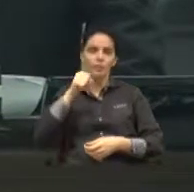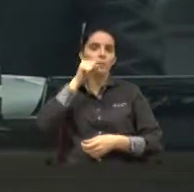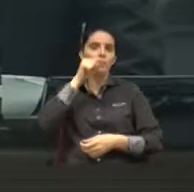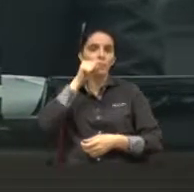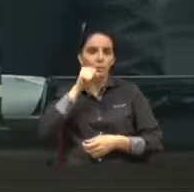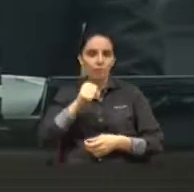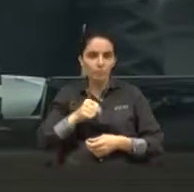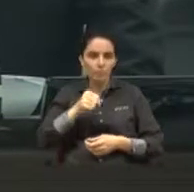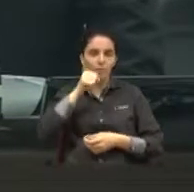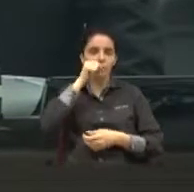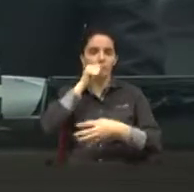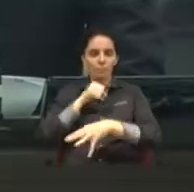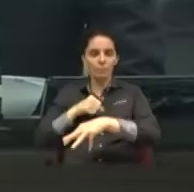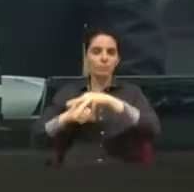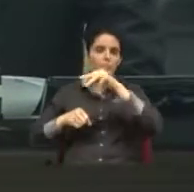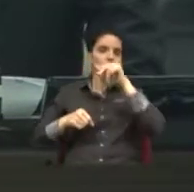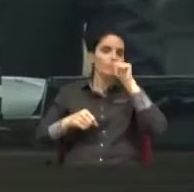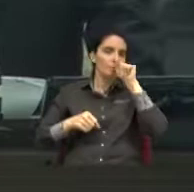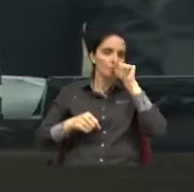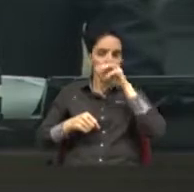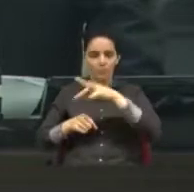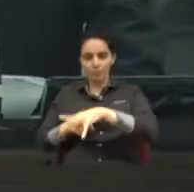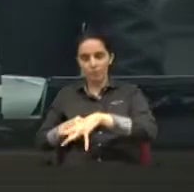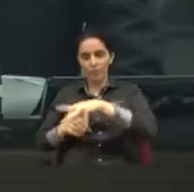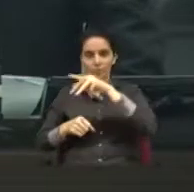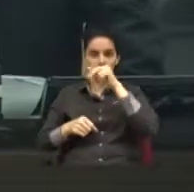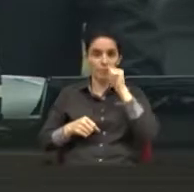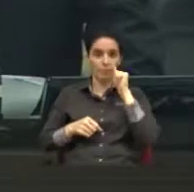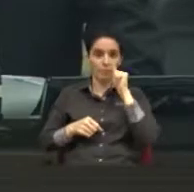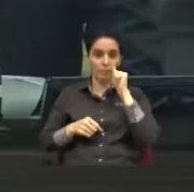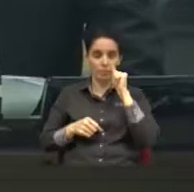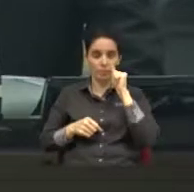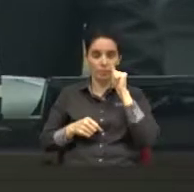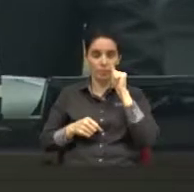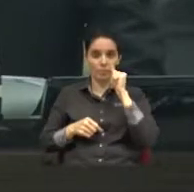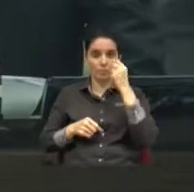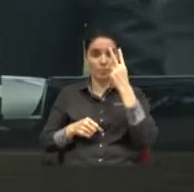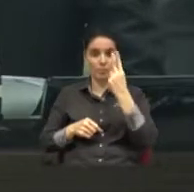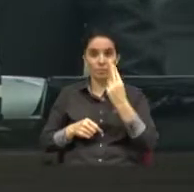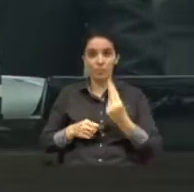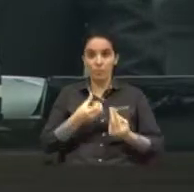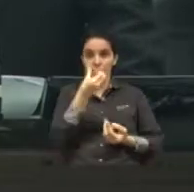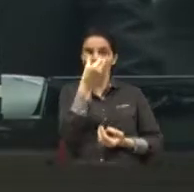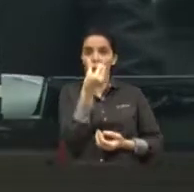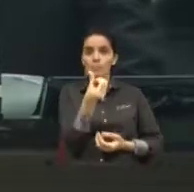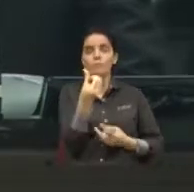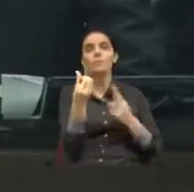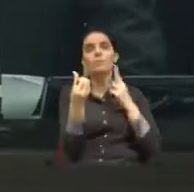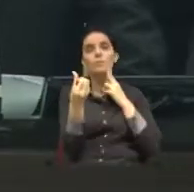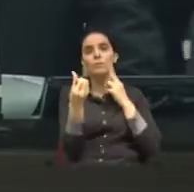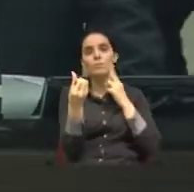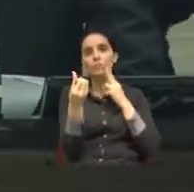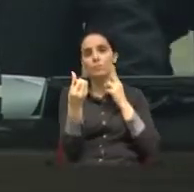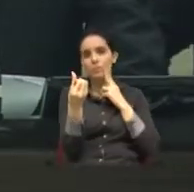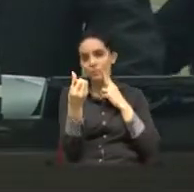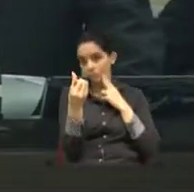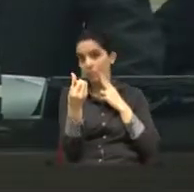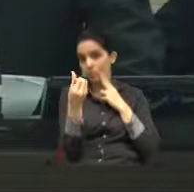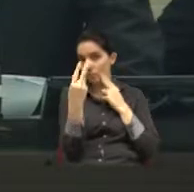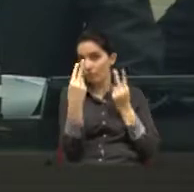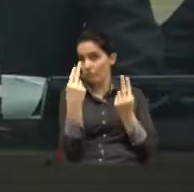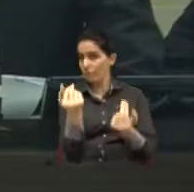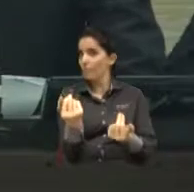e respirando o ar do ambiente, equivale a consumir 100 cigarros, segundo